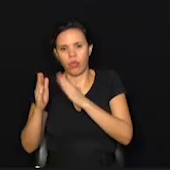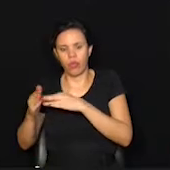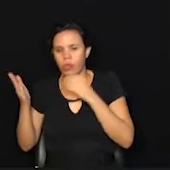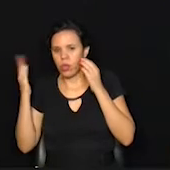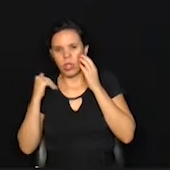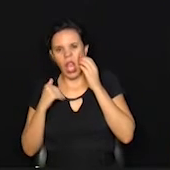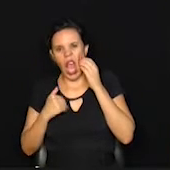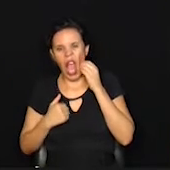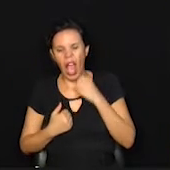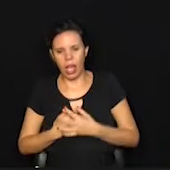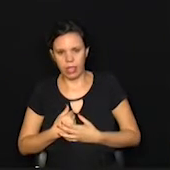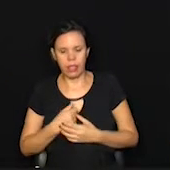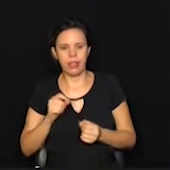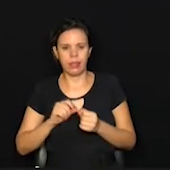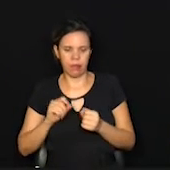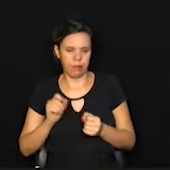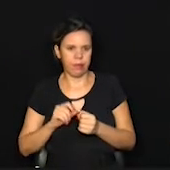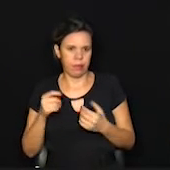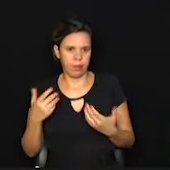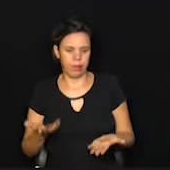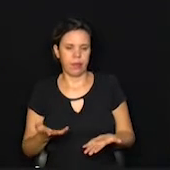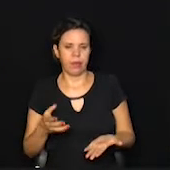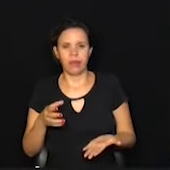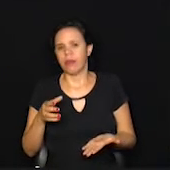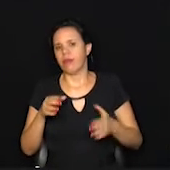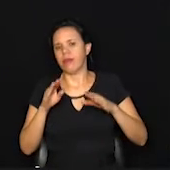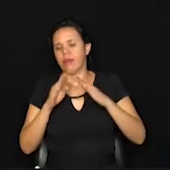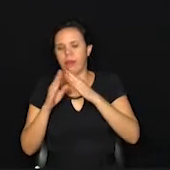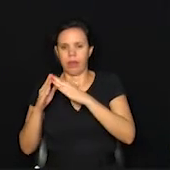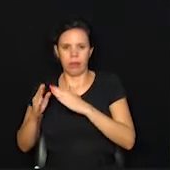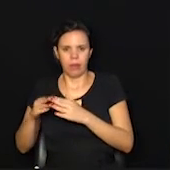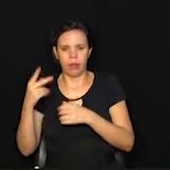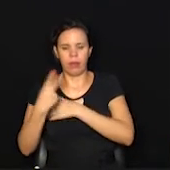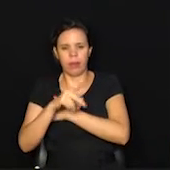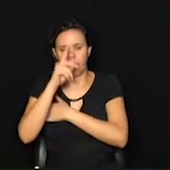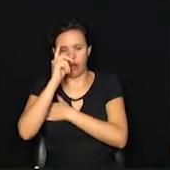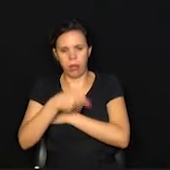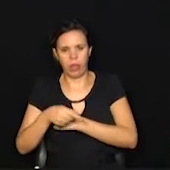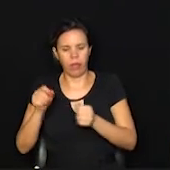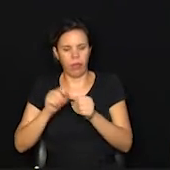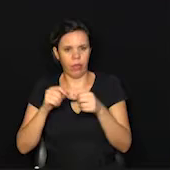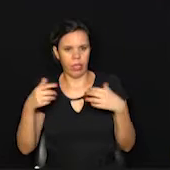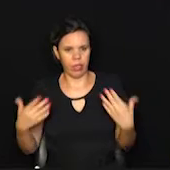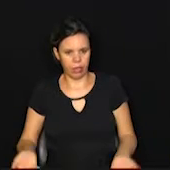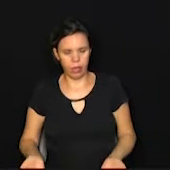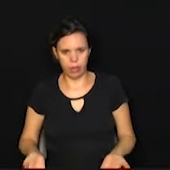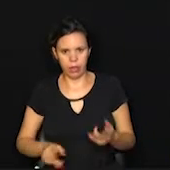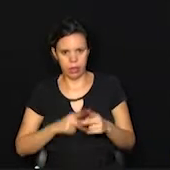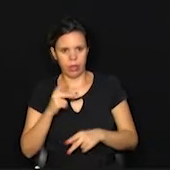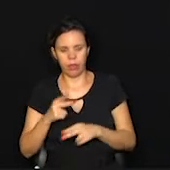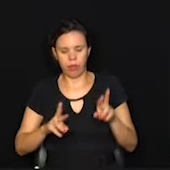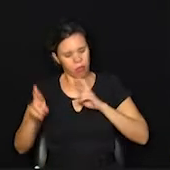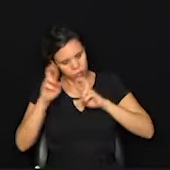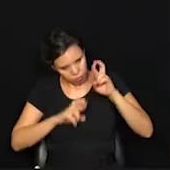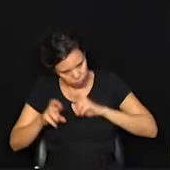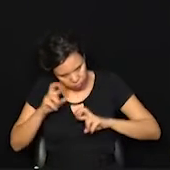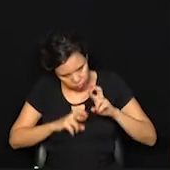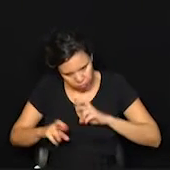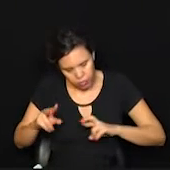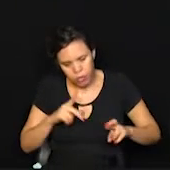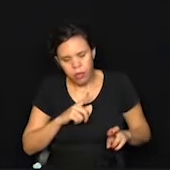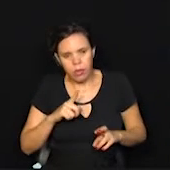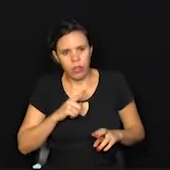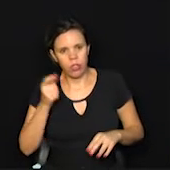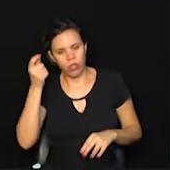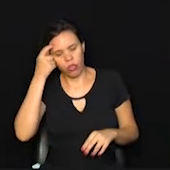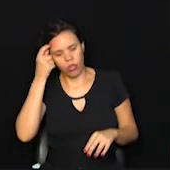sabiam o que se fazia no porão eles mandavam fazer ele supervisiona vão eles